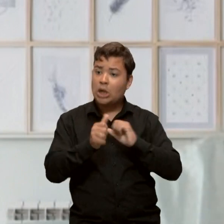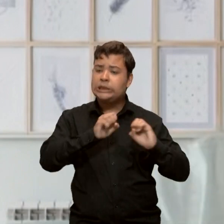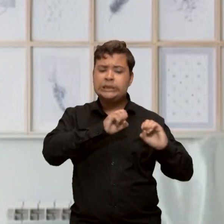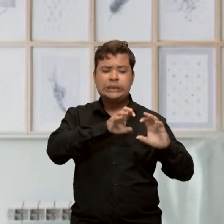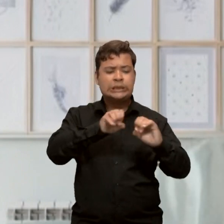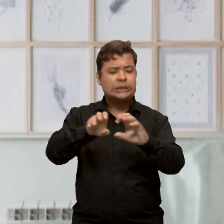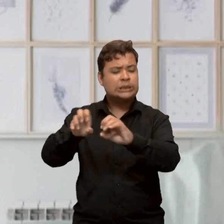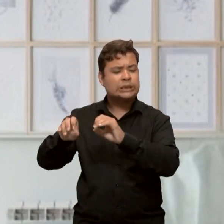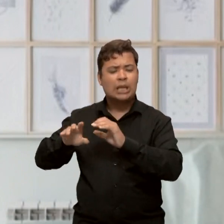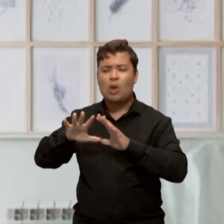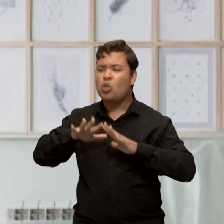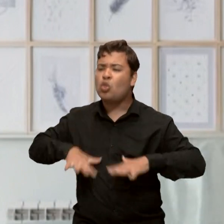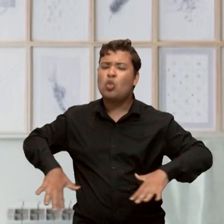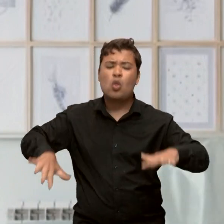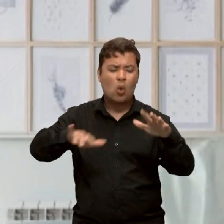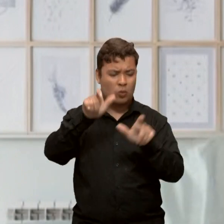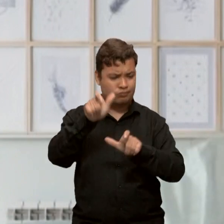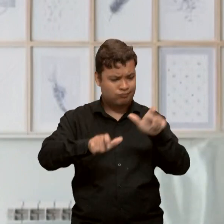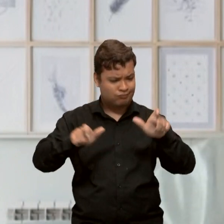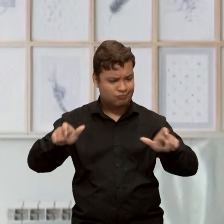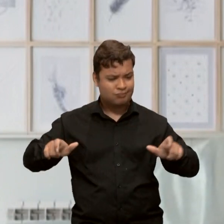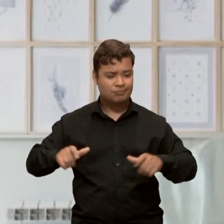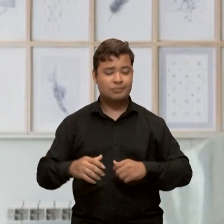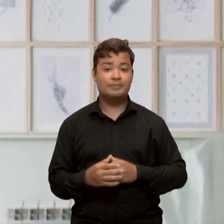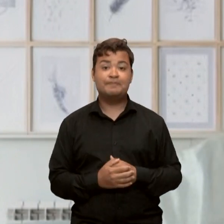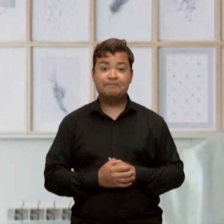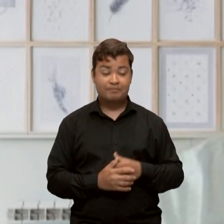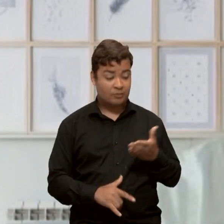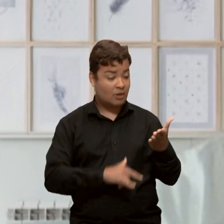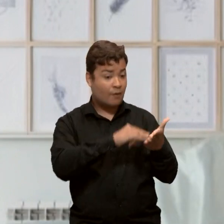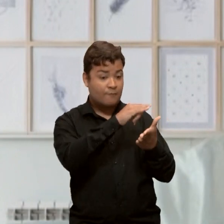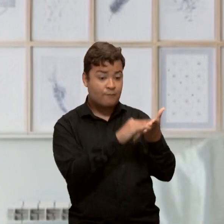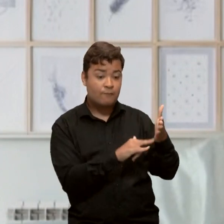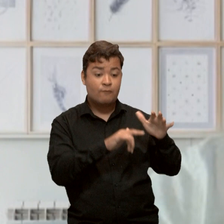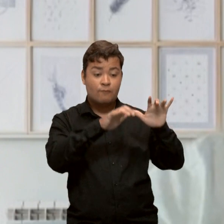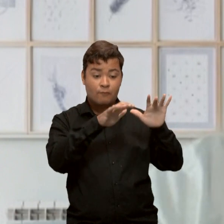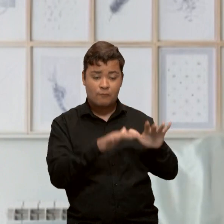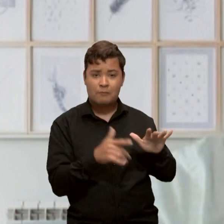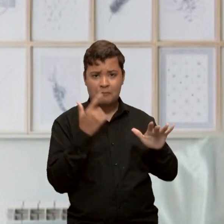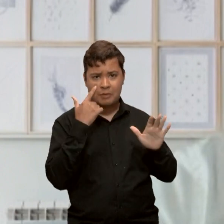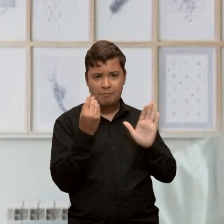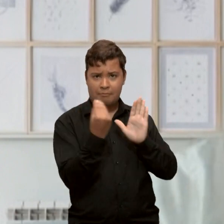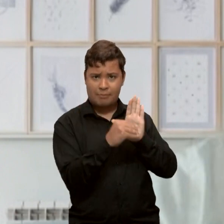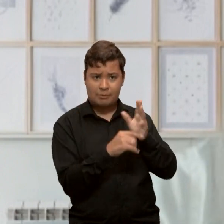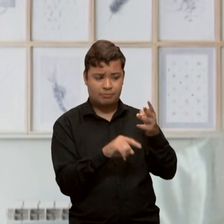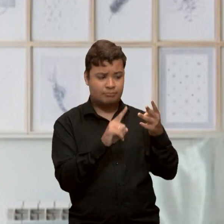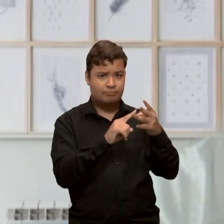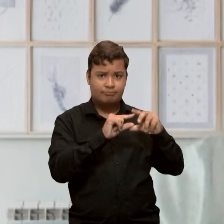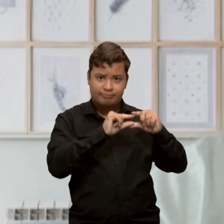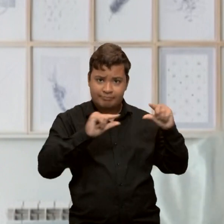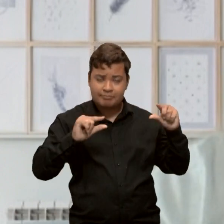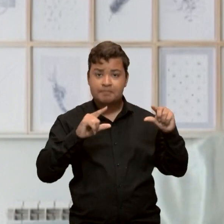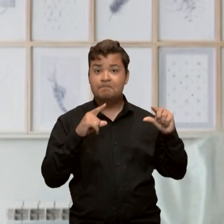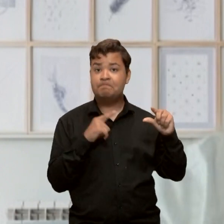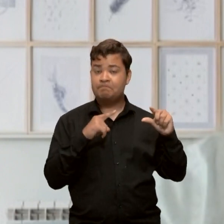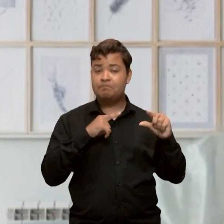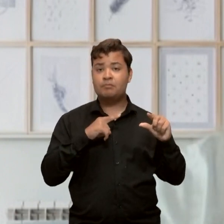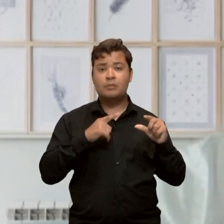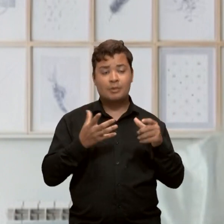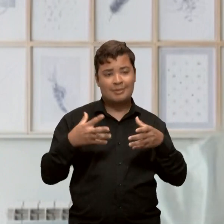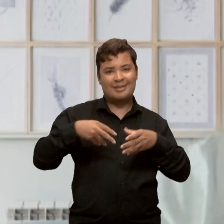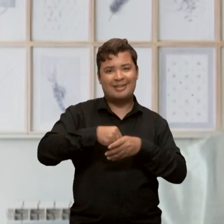aqui, ao formular esporte a todos, está aí o princípio da inclusão. Então, ensinar